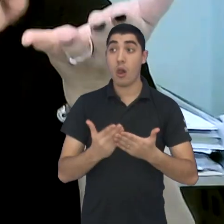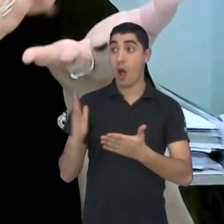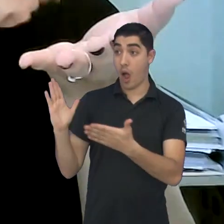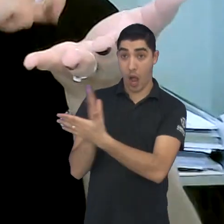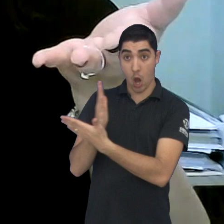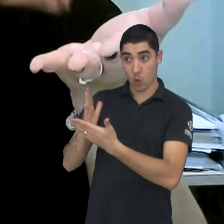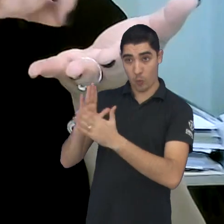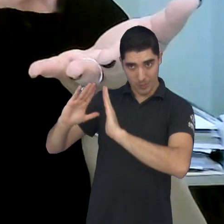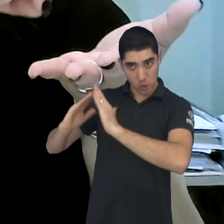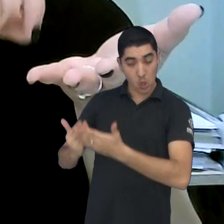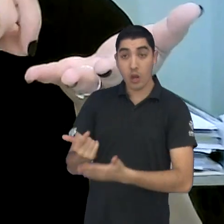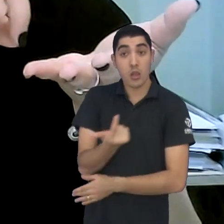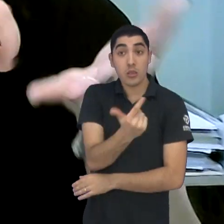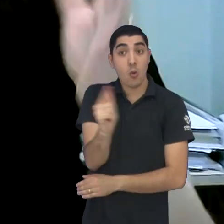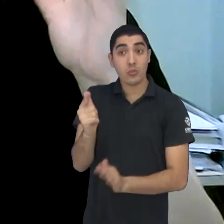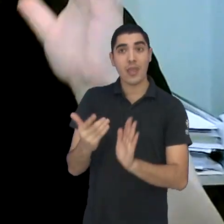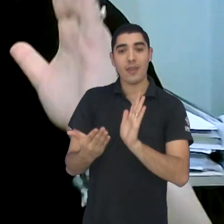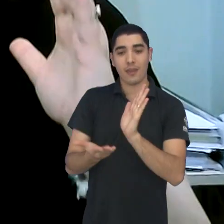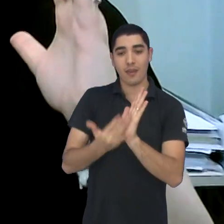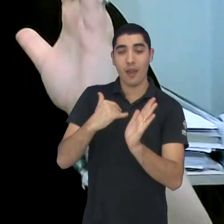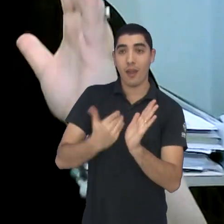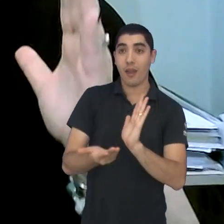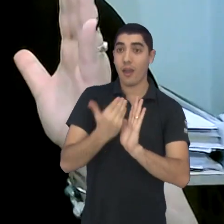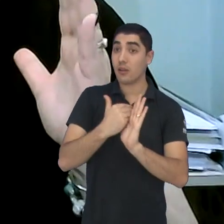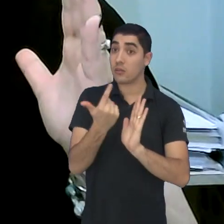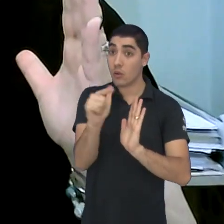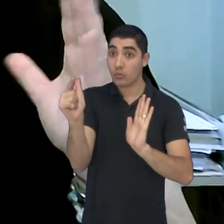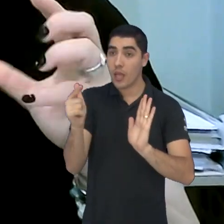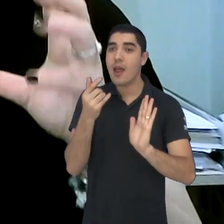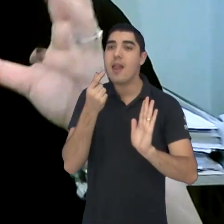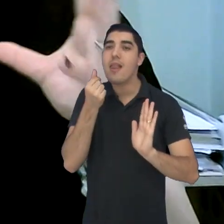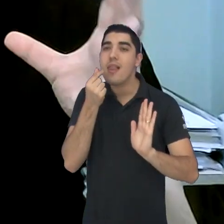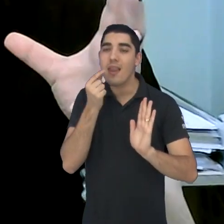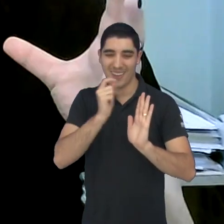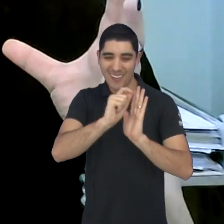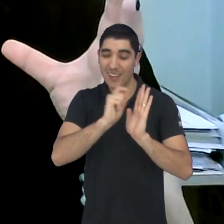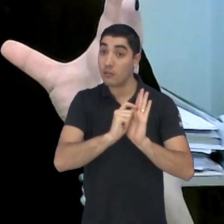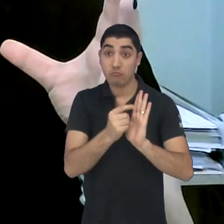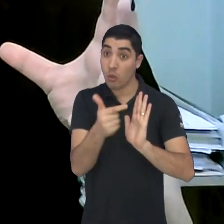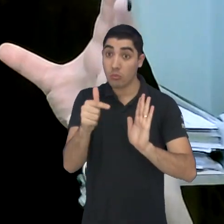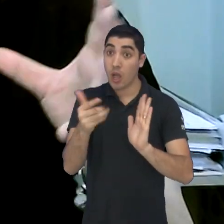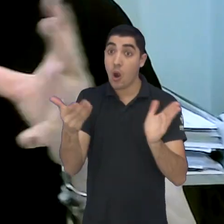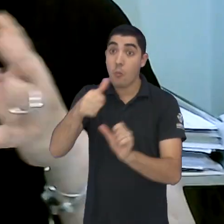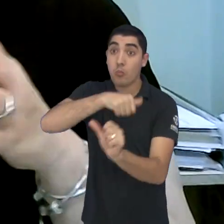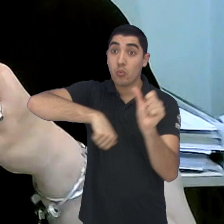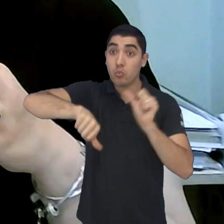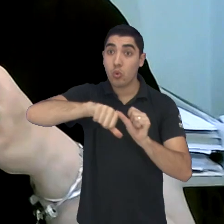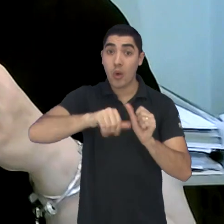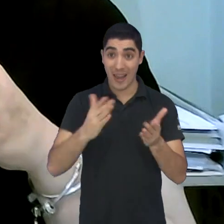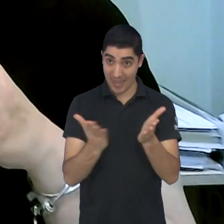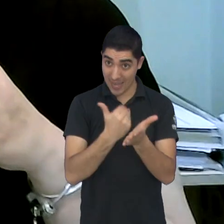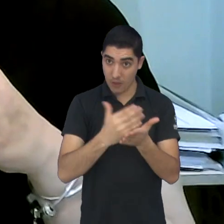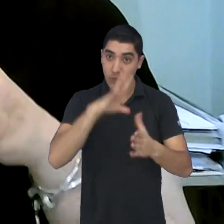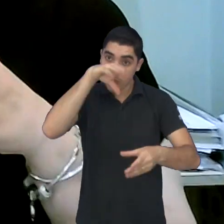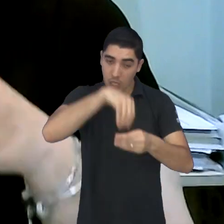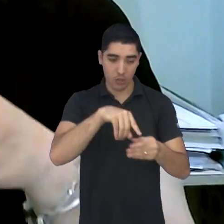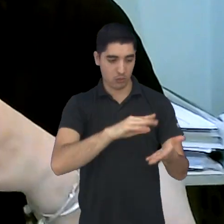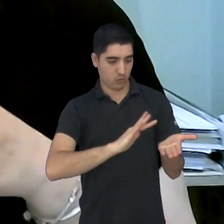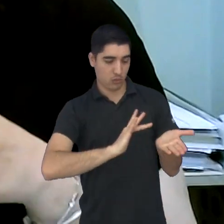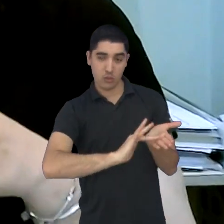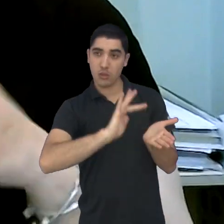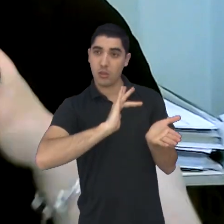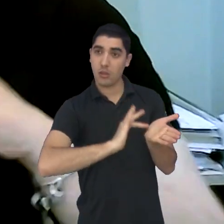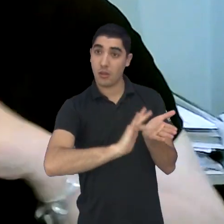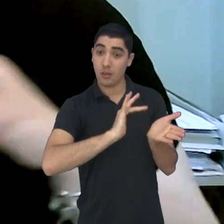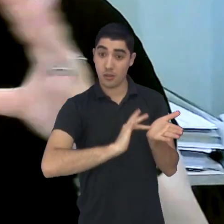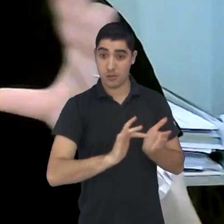de escrever assim com lápis, caneta. Tudo já é feito no tablet, né? Então, eu não